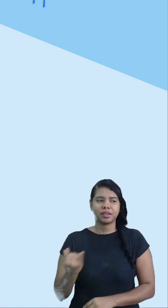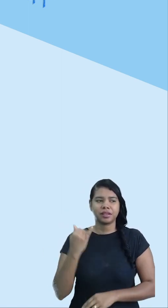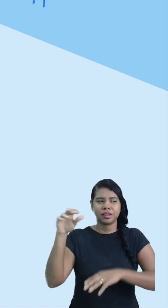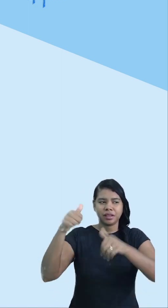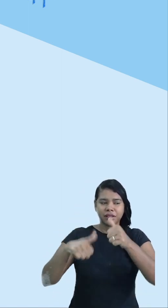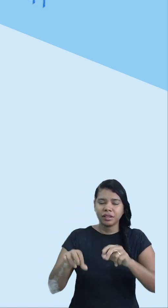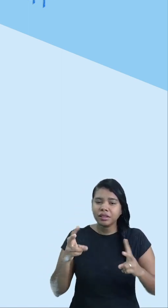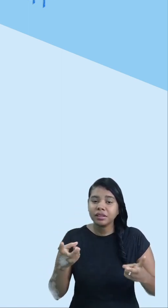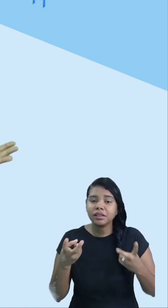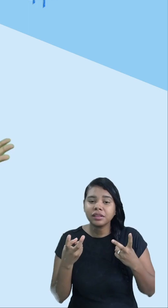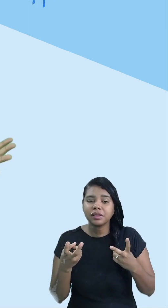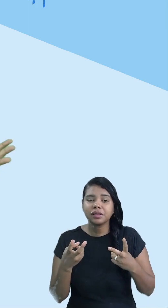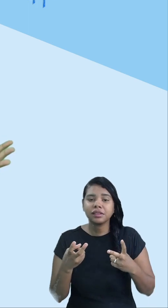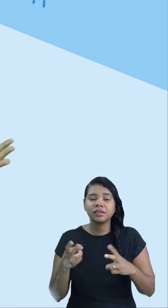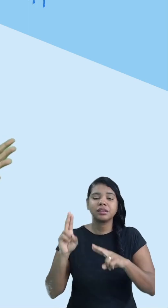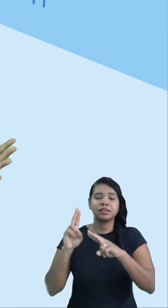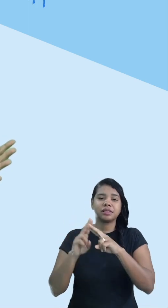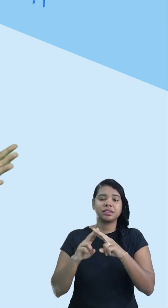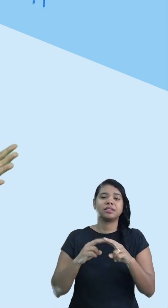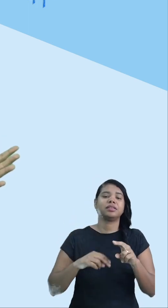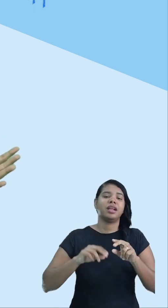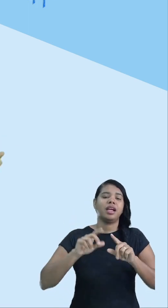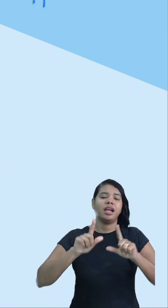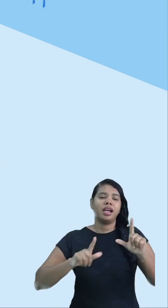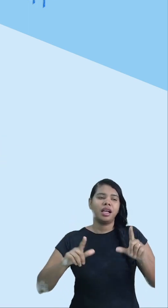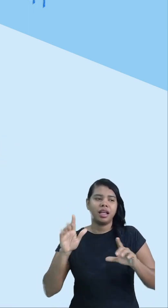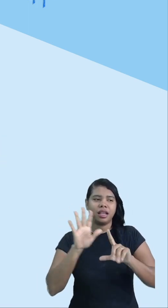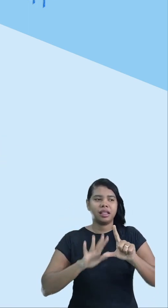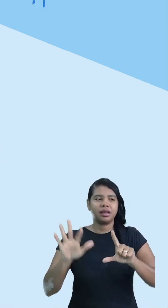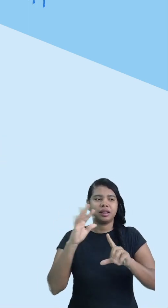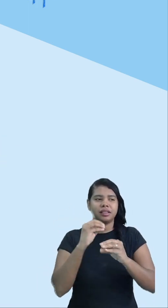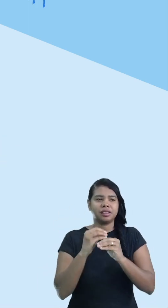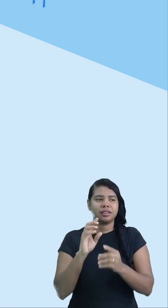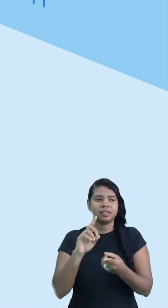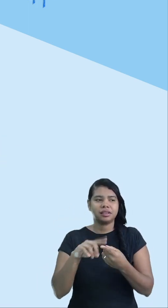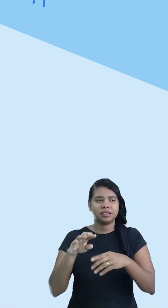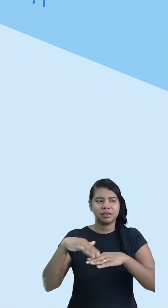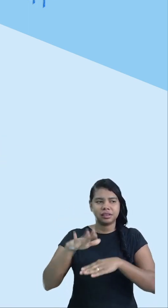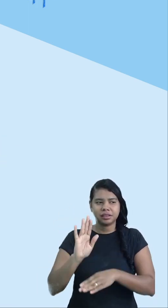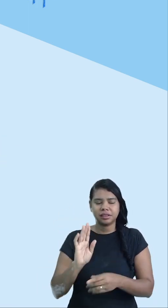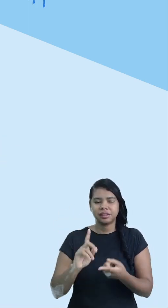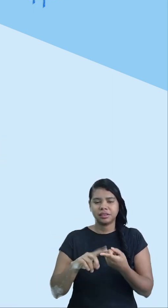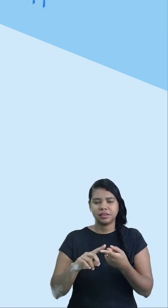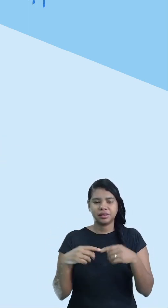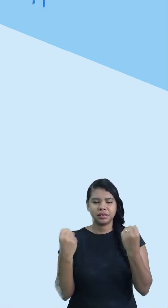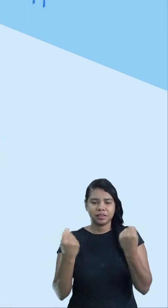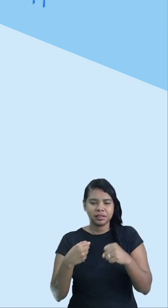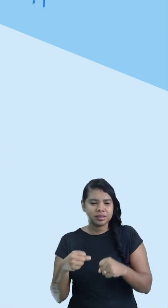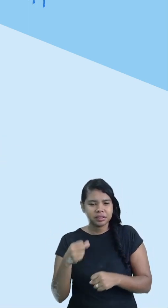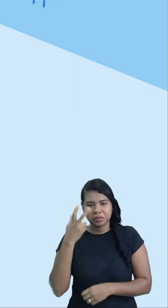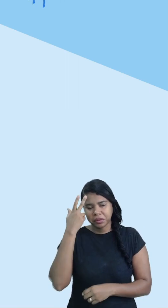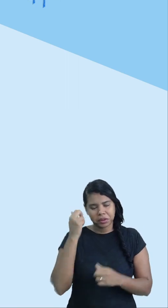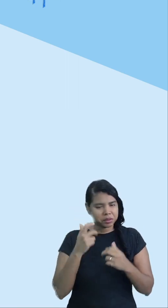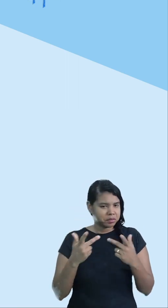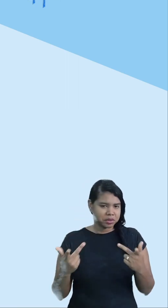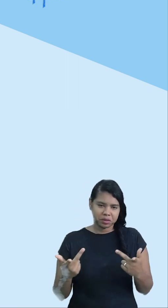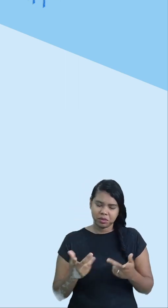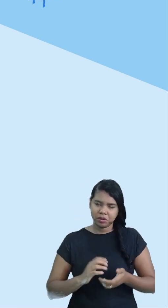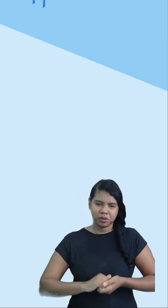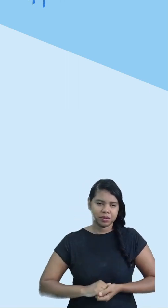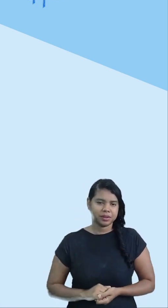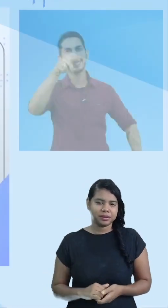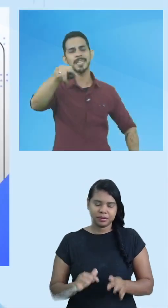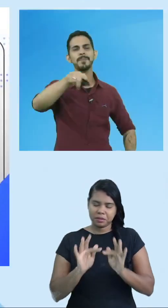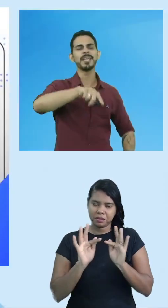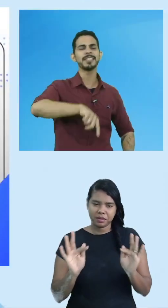as hashtags nesse âmbito da indexação, mas não necessariamente é a mesma coisa, cumpre a mesma